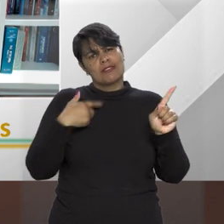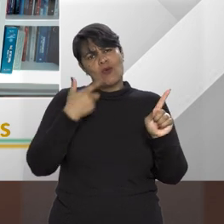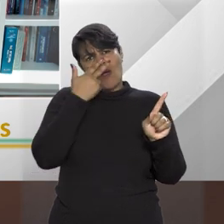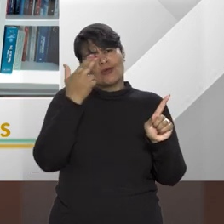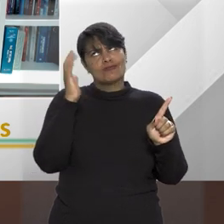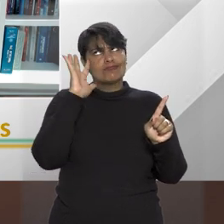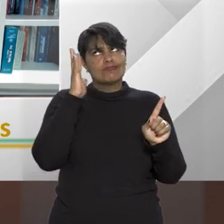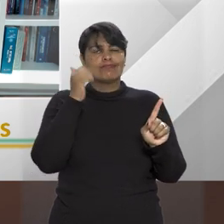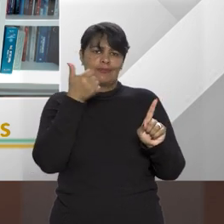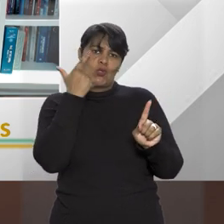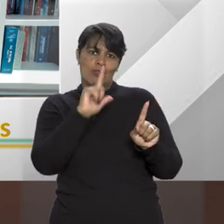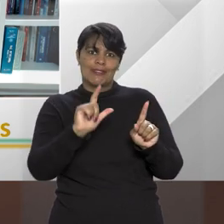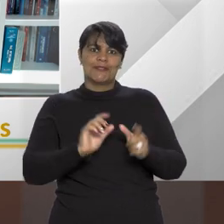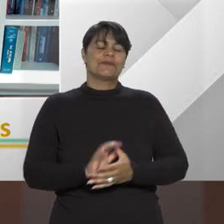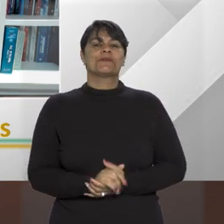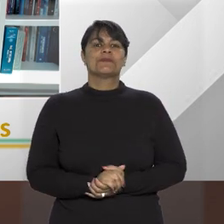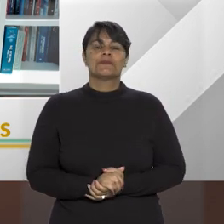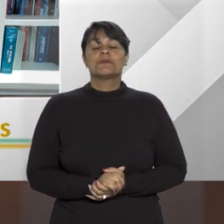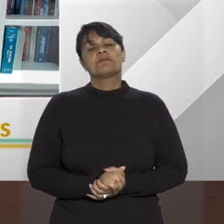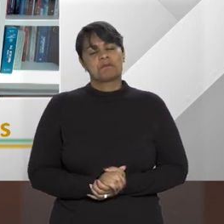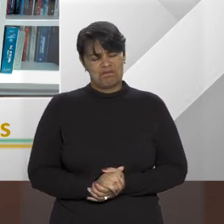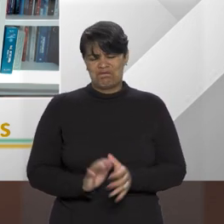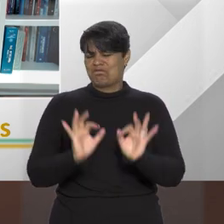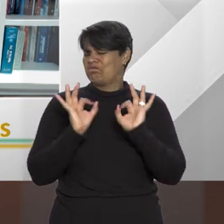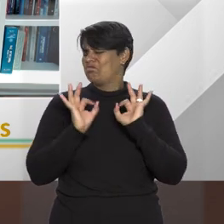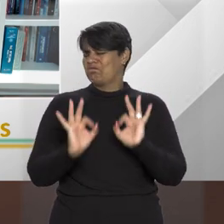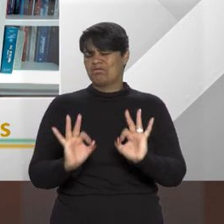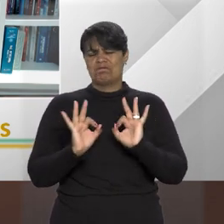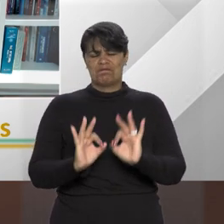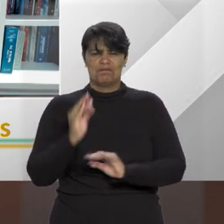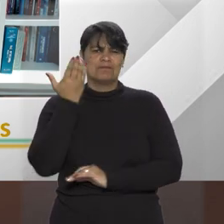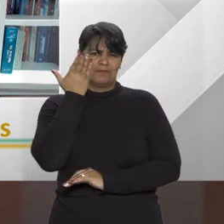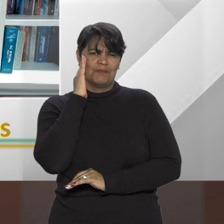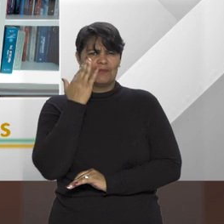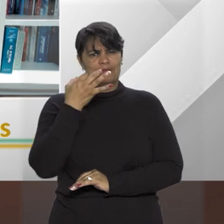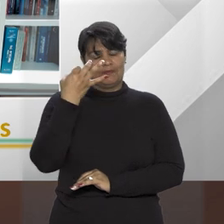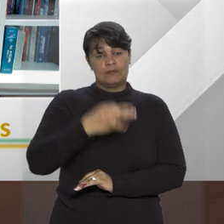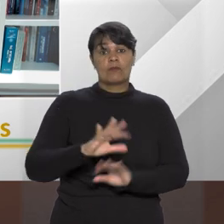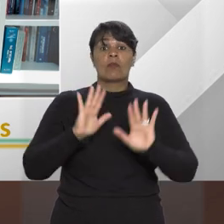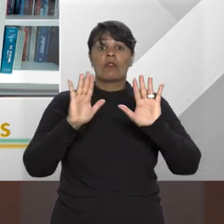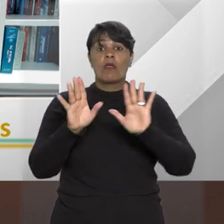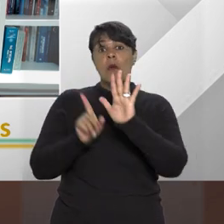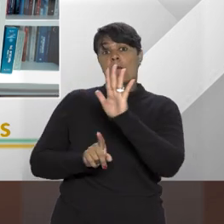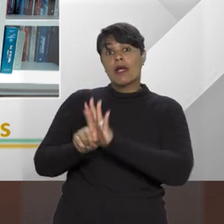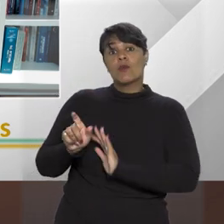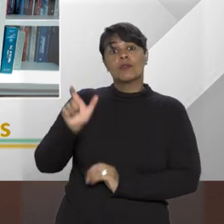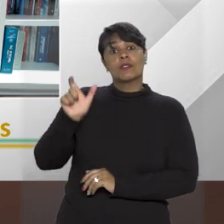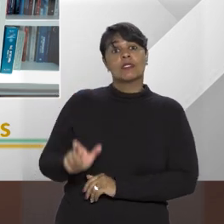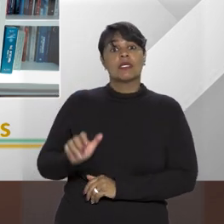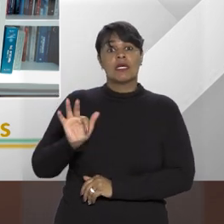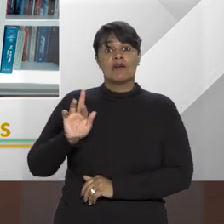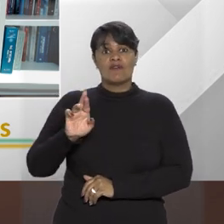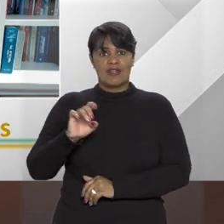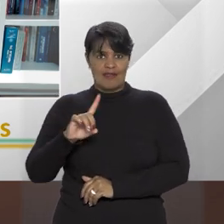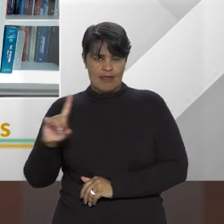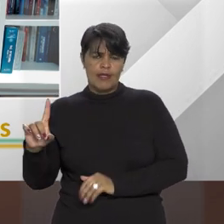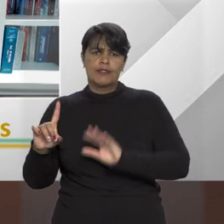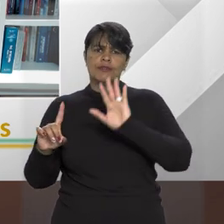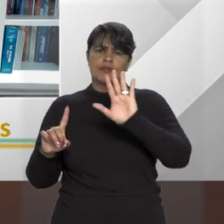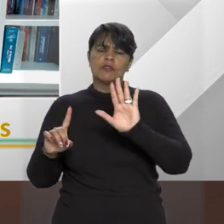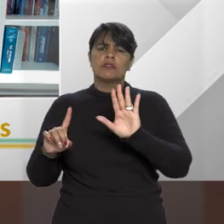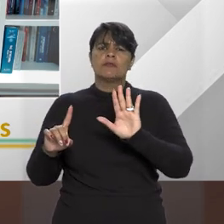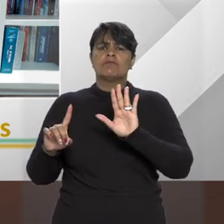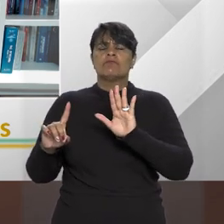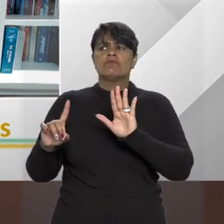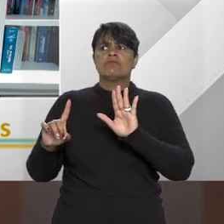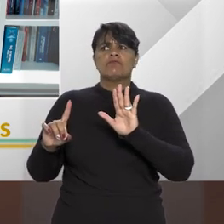de perguntar para o professor Fred, como é então que o cidadão que nos acompanha agora, como é que ele pode integrar esses métodos adequados para a resolução